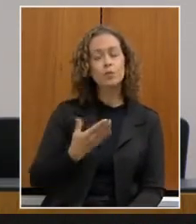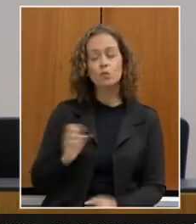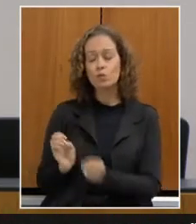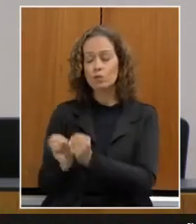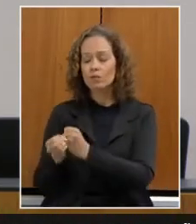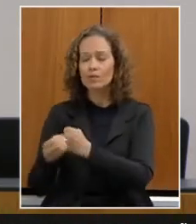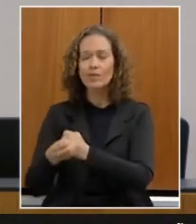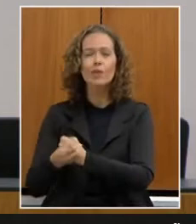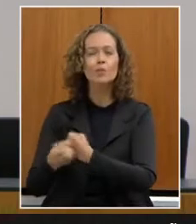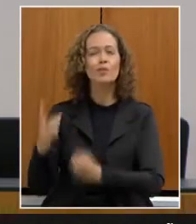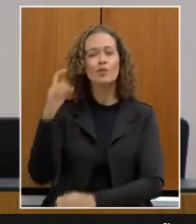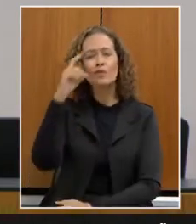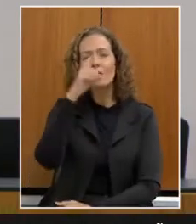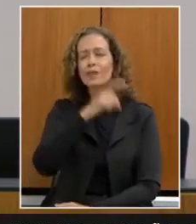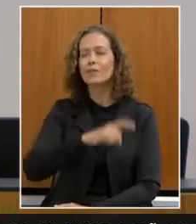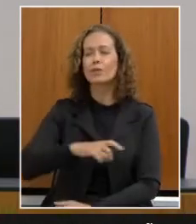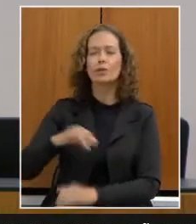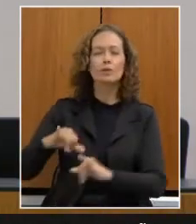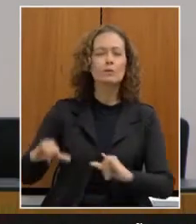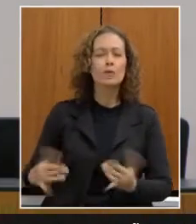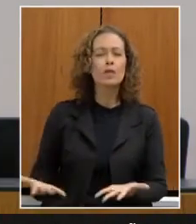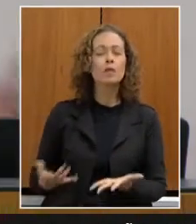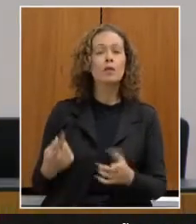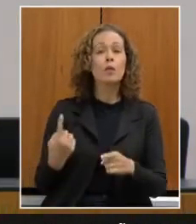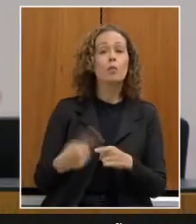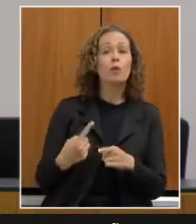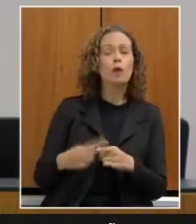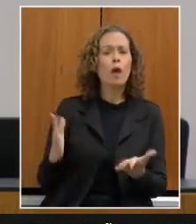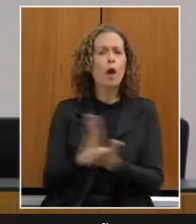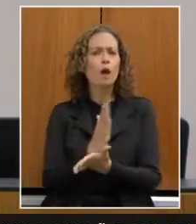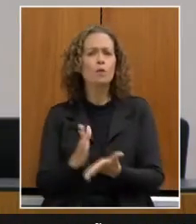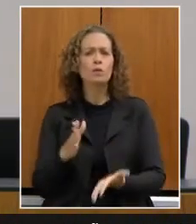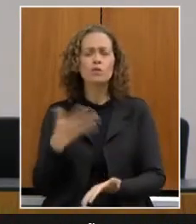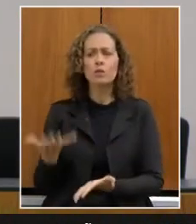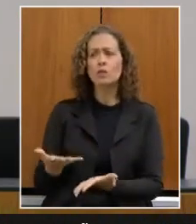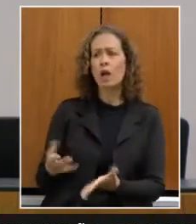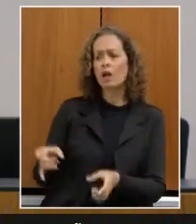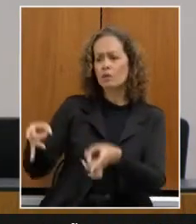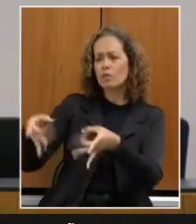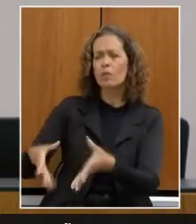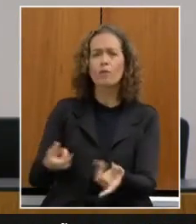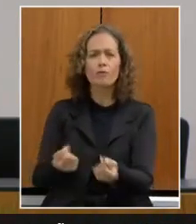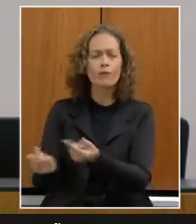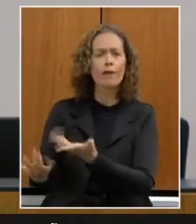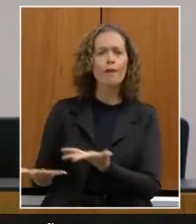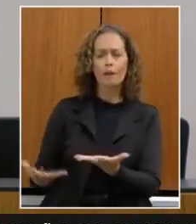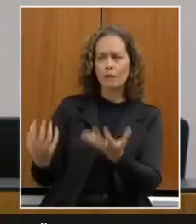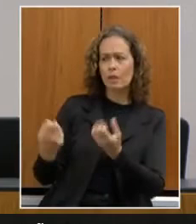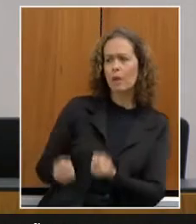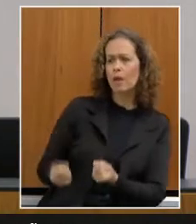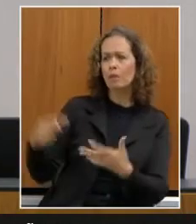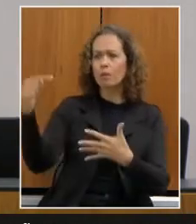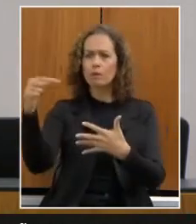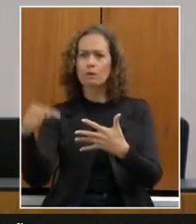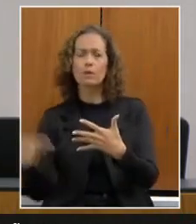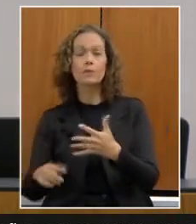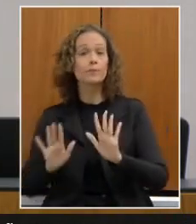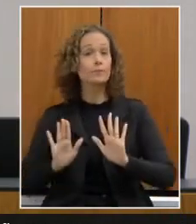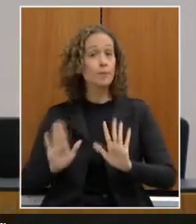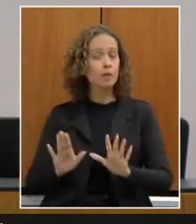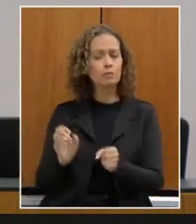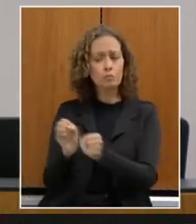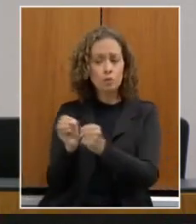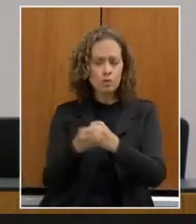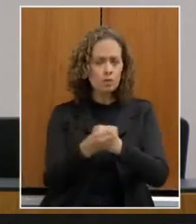Tem gente que fala que tem dinheiro sobrando para os municípios, que receberam isso, receberam aquilo, mas pelo menos os municípios que eu conheço,